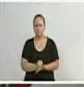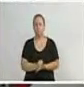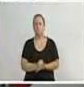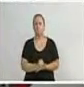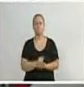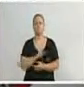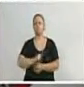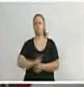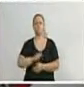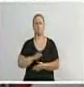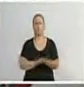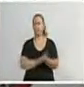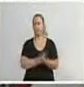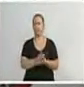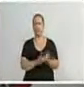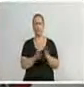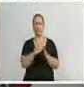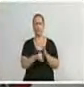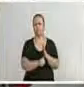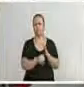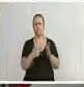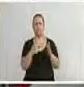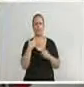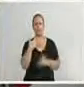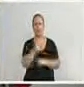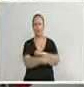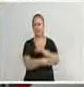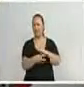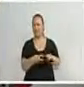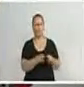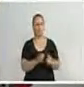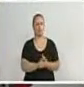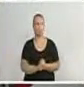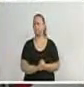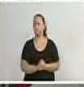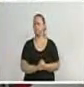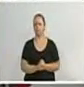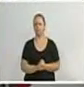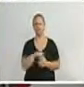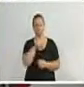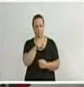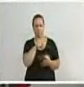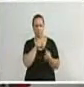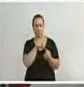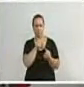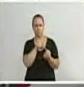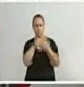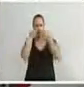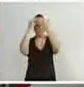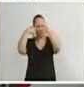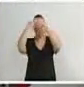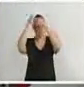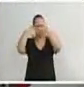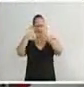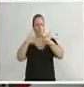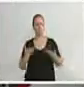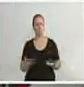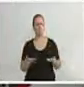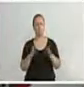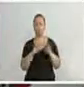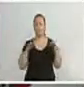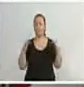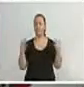único delito. E dentro deste raciocínio, a família, a nossa família,